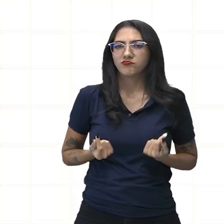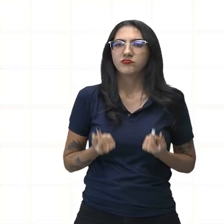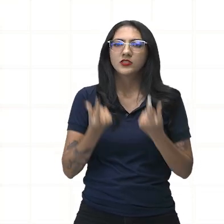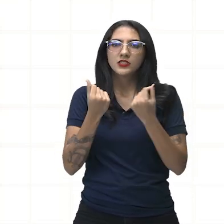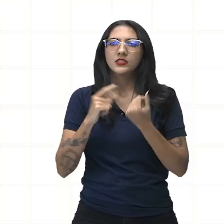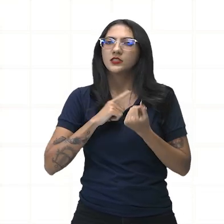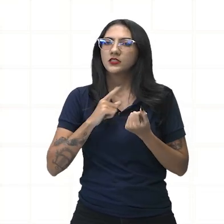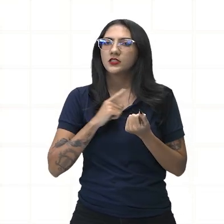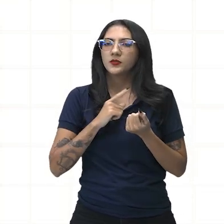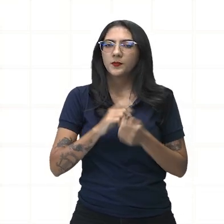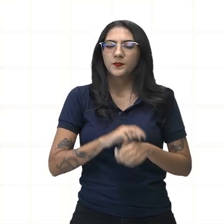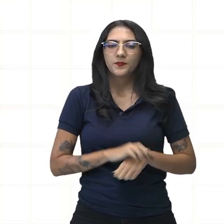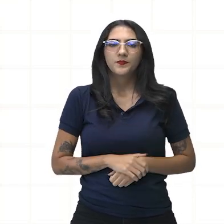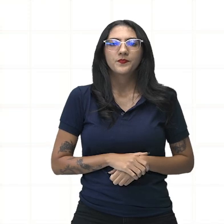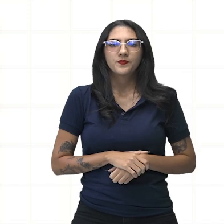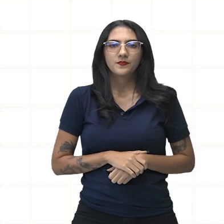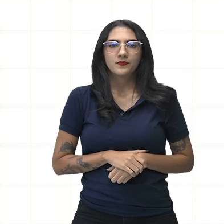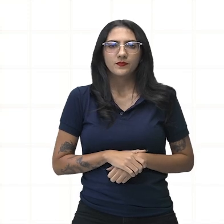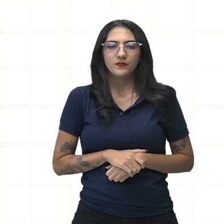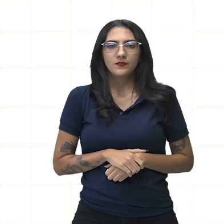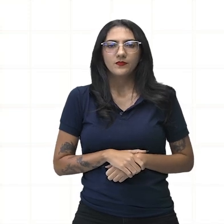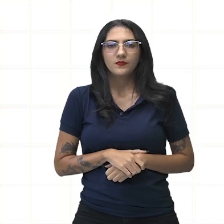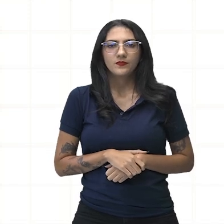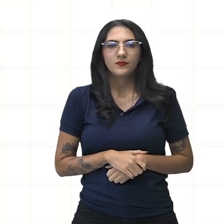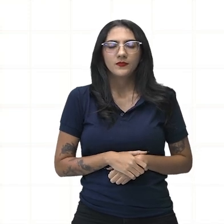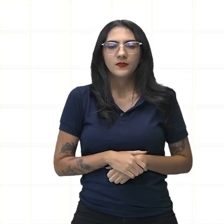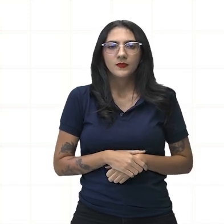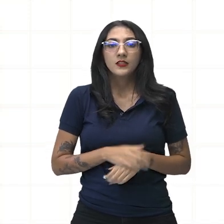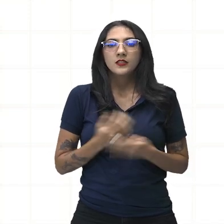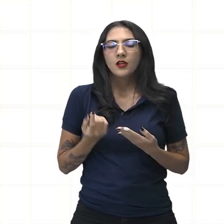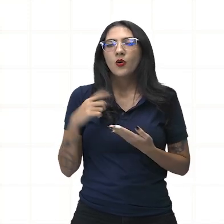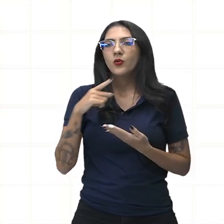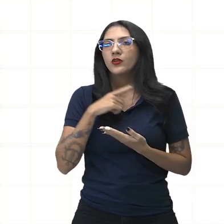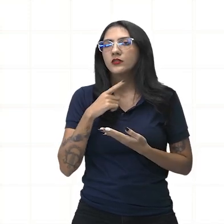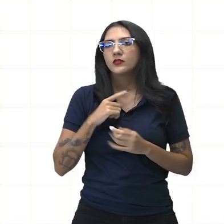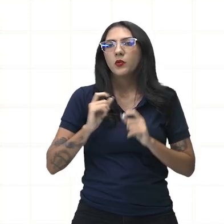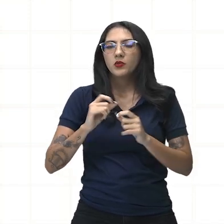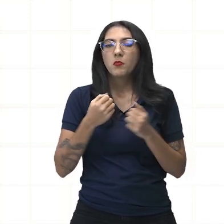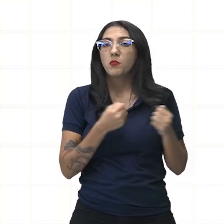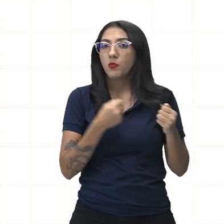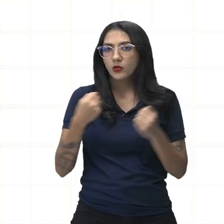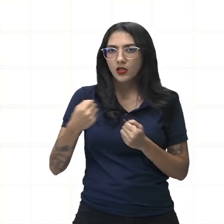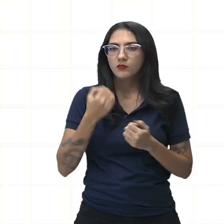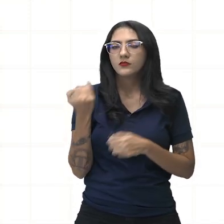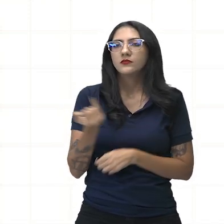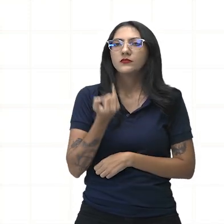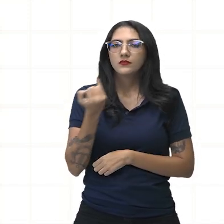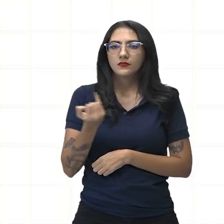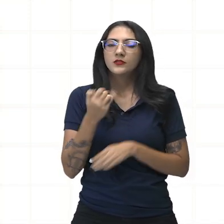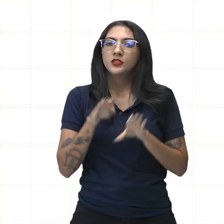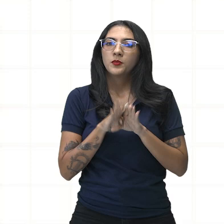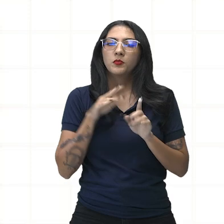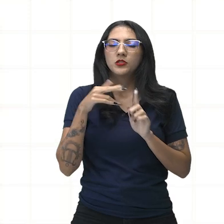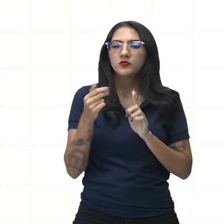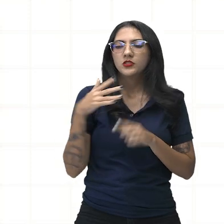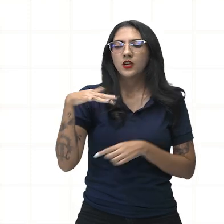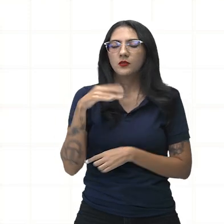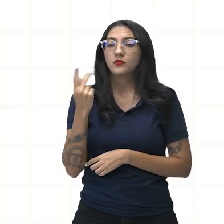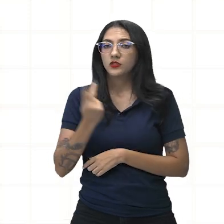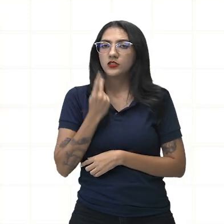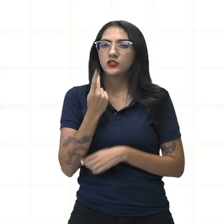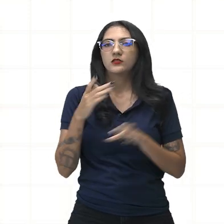faturam. E, obviamente, isso dá para essas empresas um poder muito grande, tanto do ponto de vista político